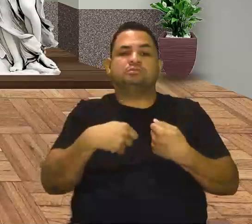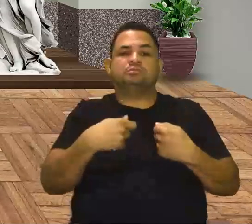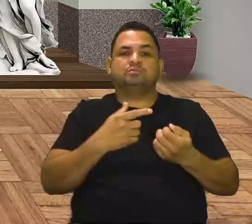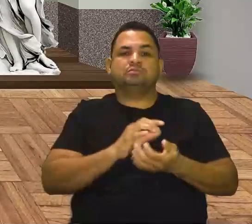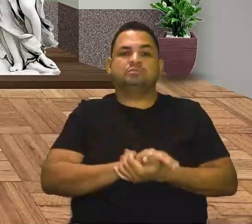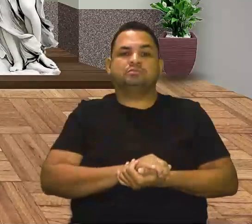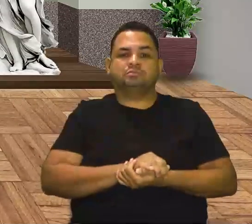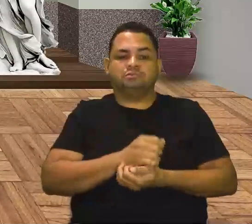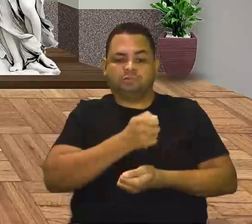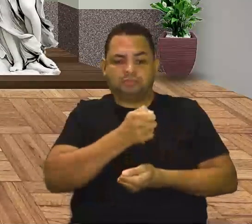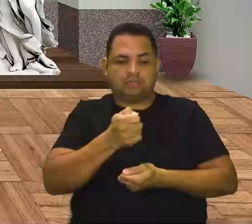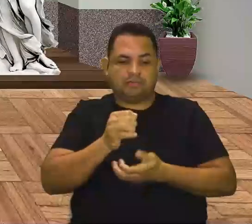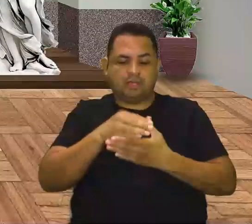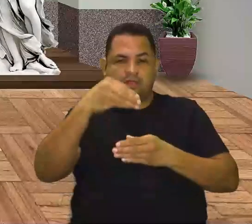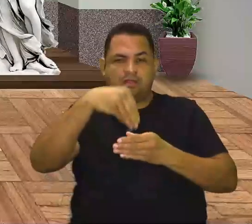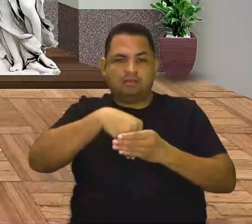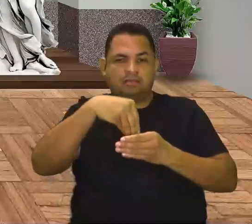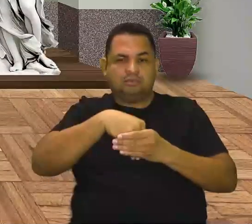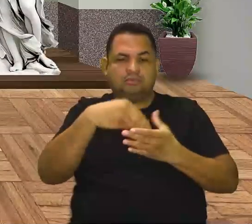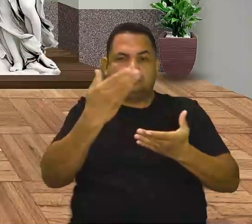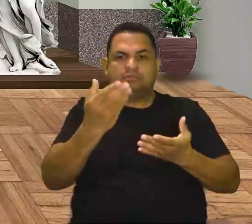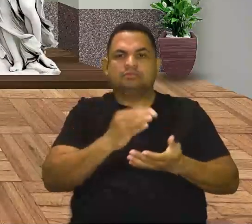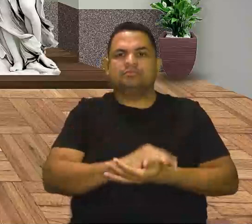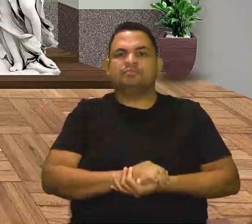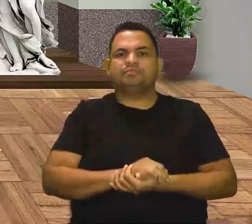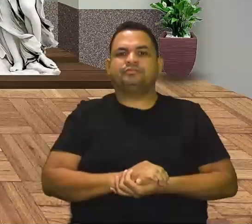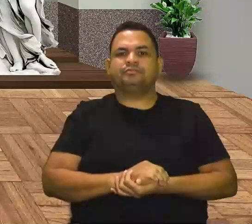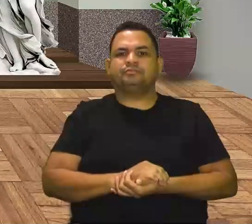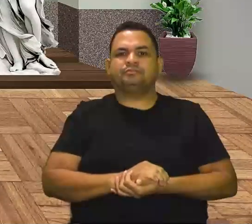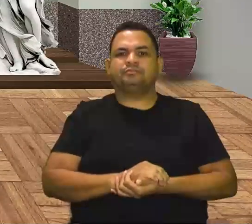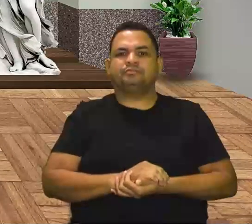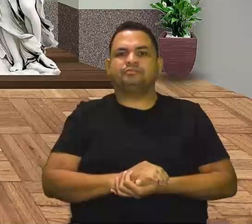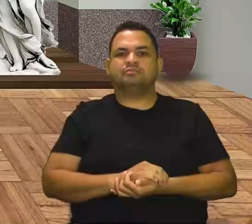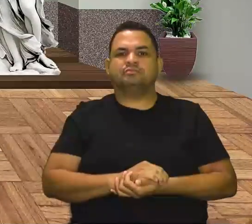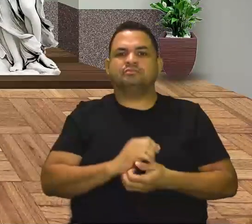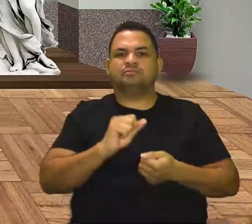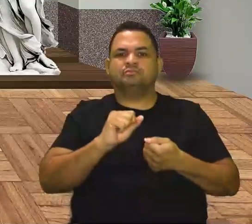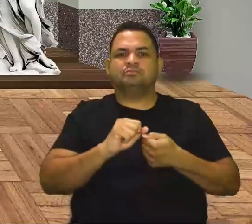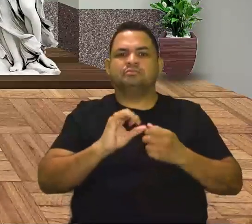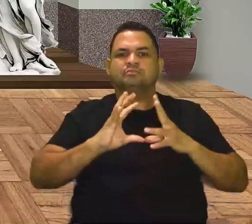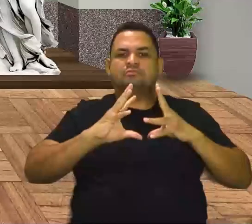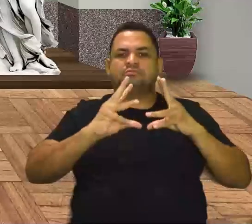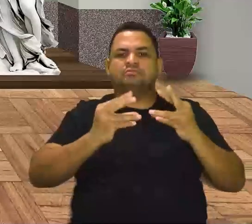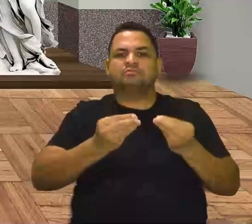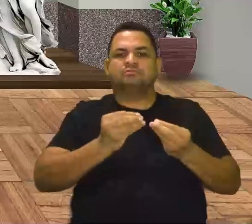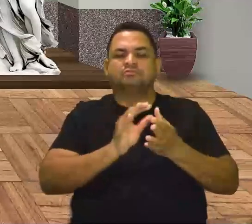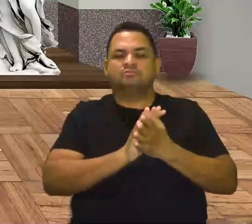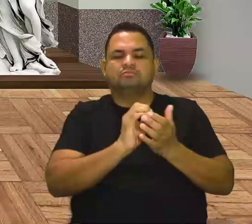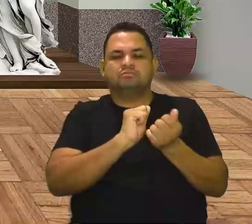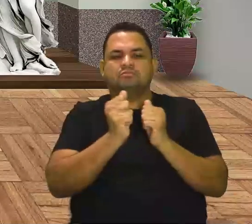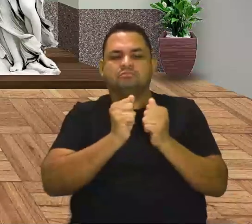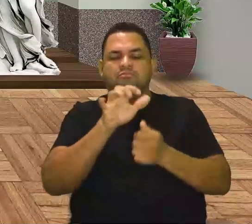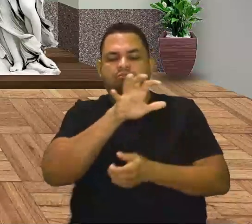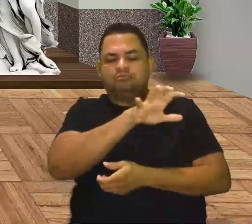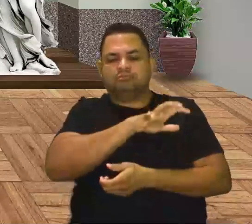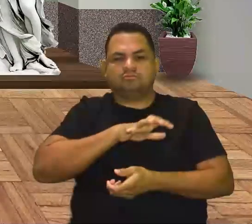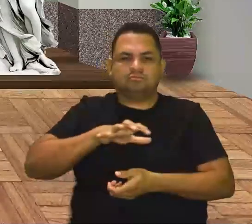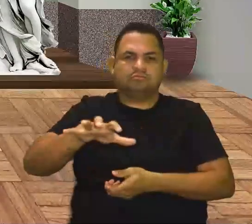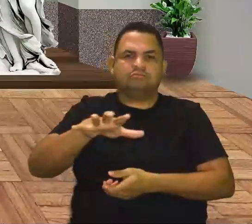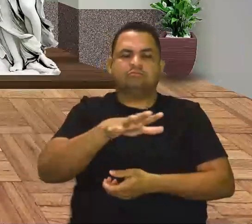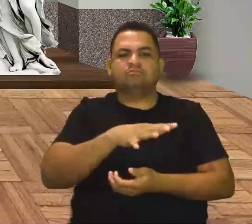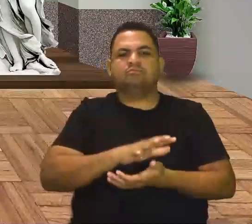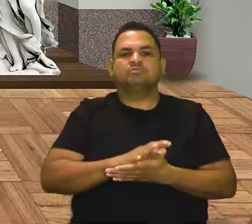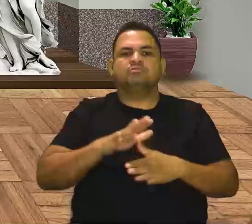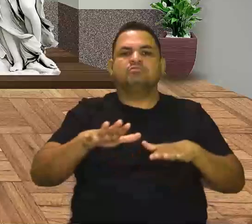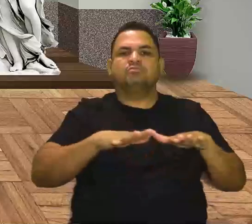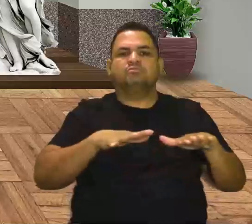eleitor no cabresto, que é o voto de cabresto ali. E ele fazia todo aquele controle da região. É por isso